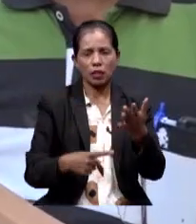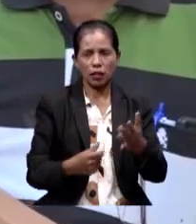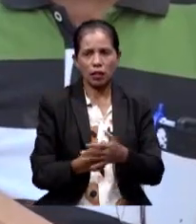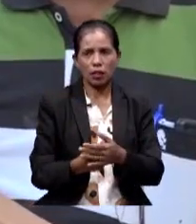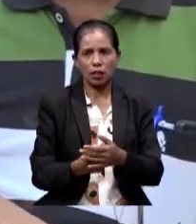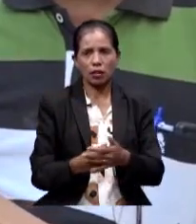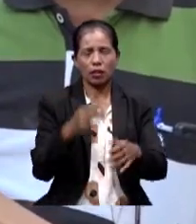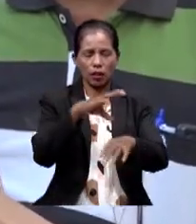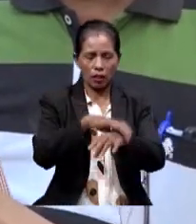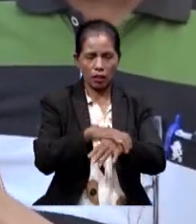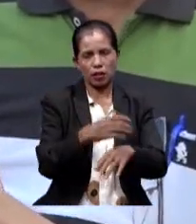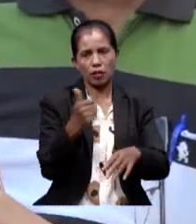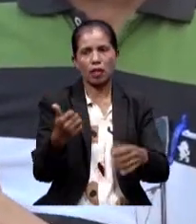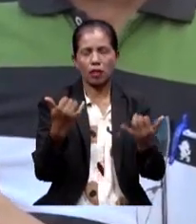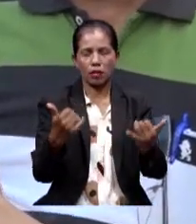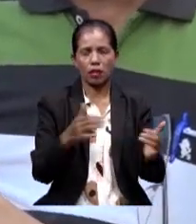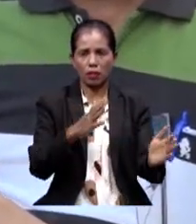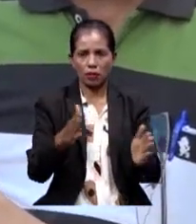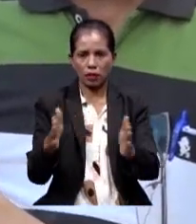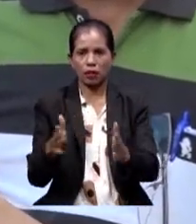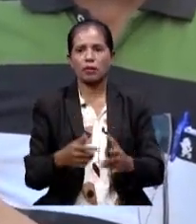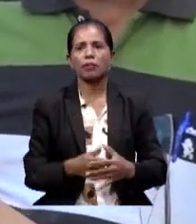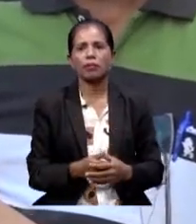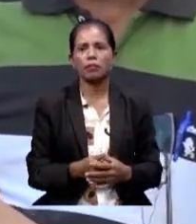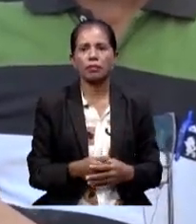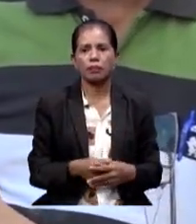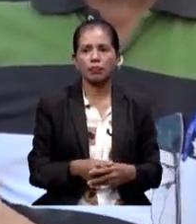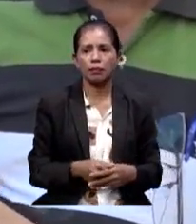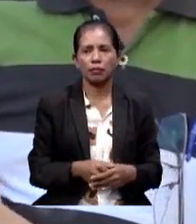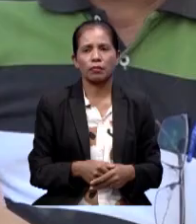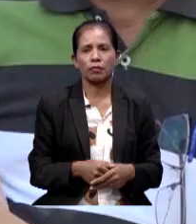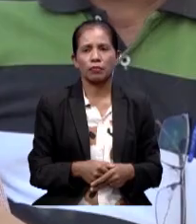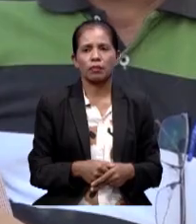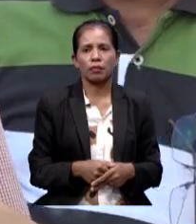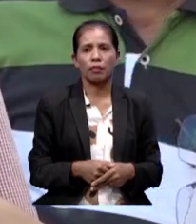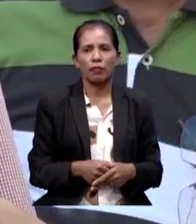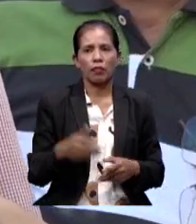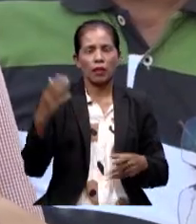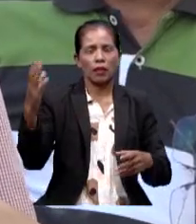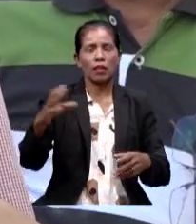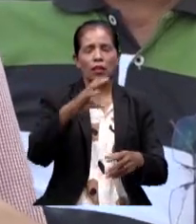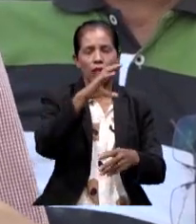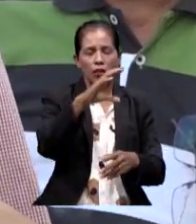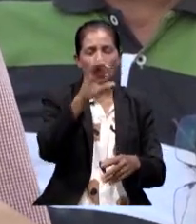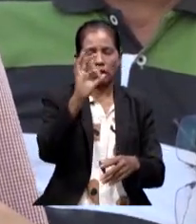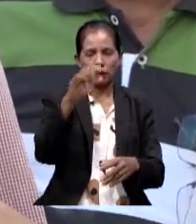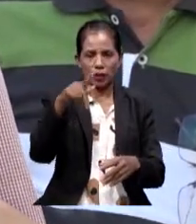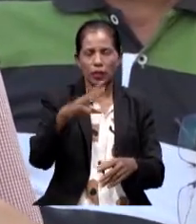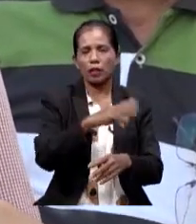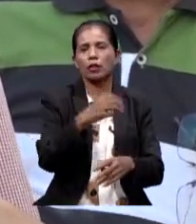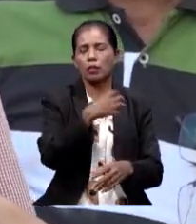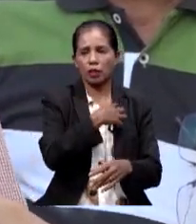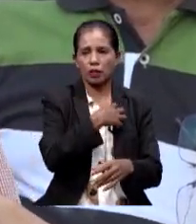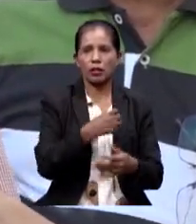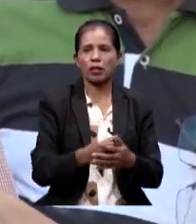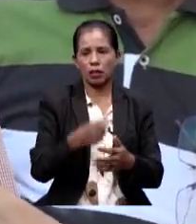minha carba luona agora se ela processo e a comissão função pública nomos polícia